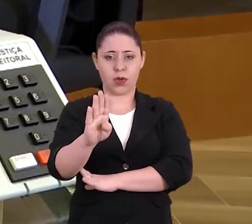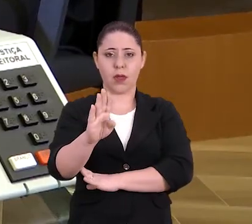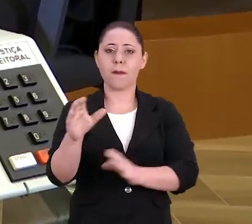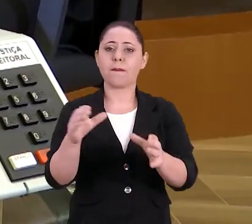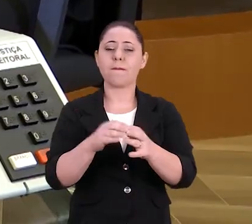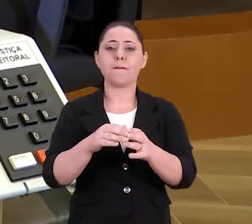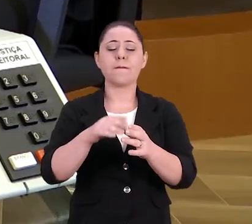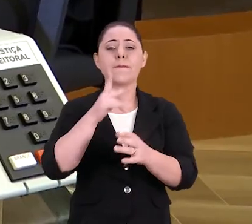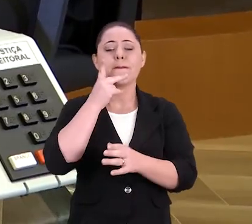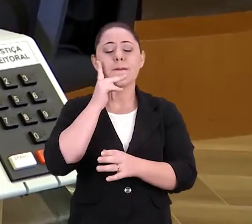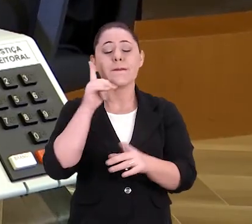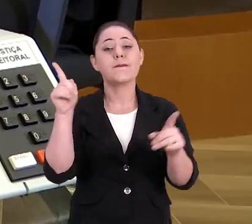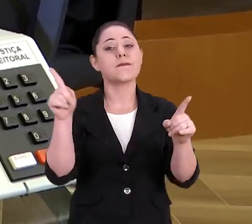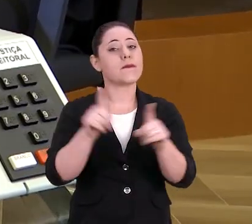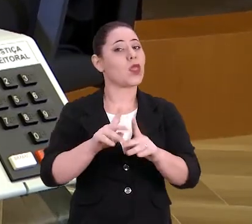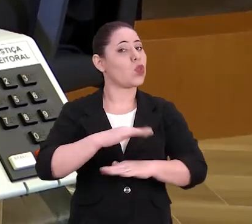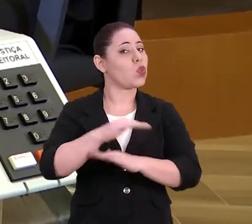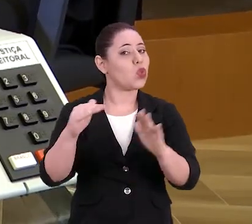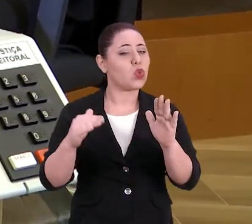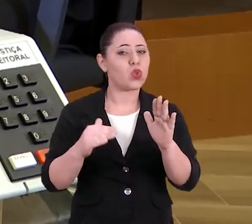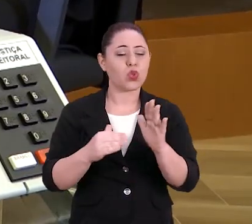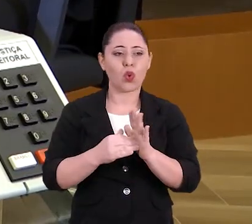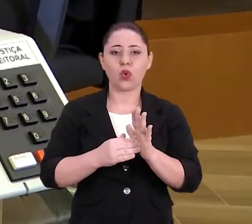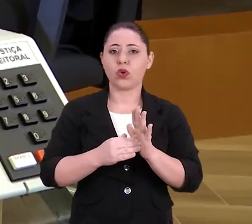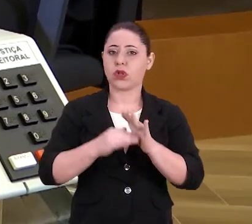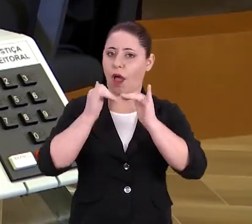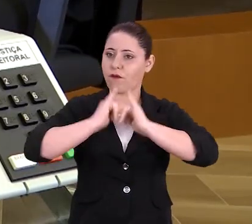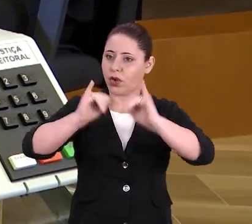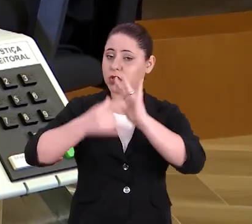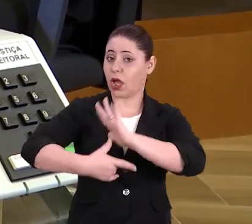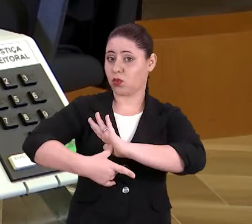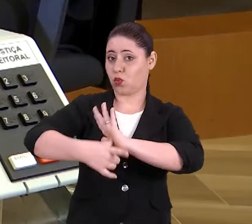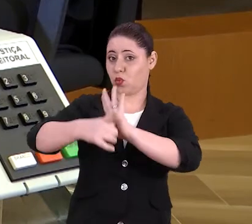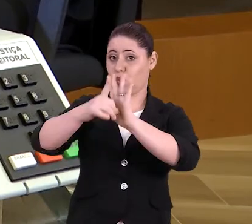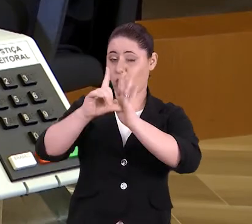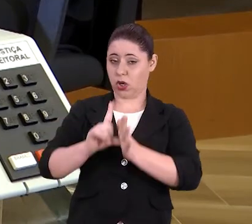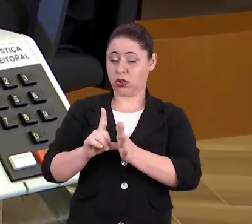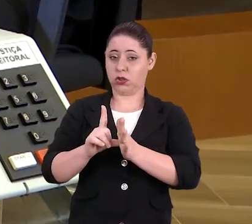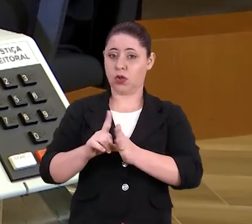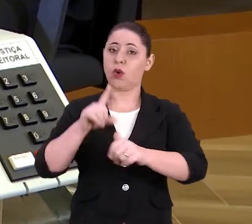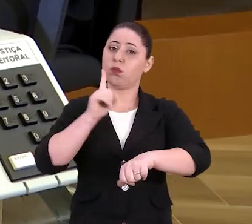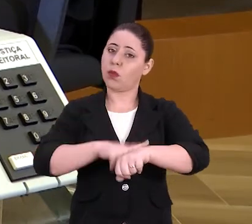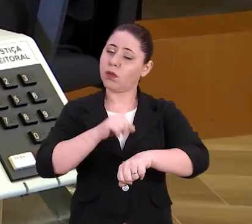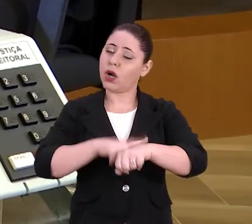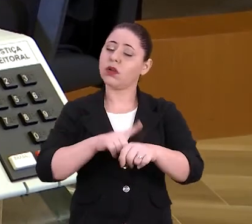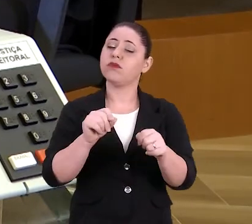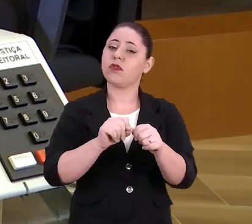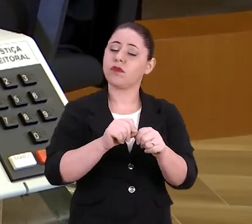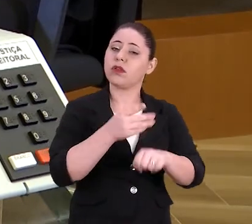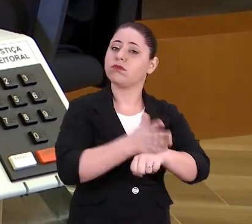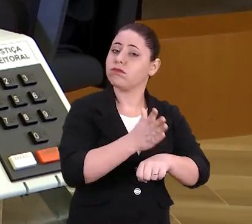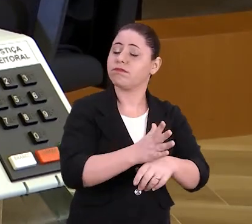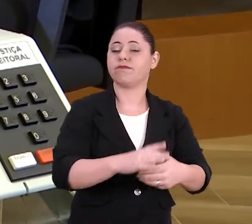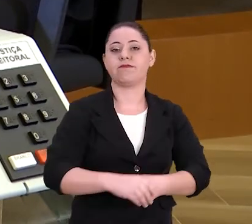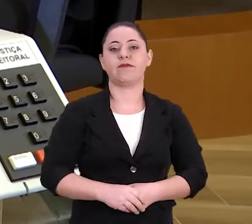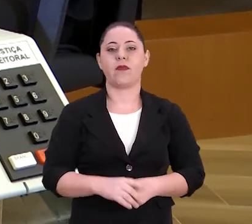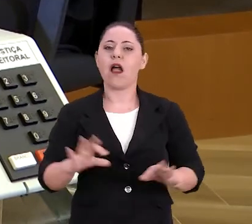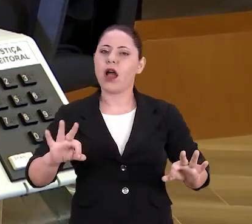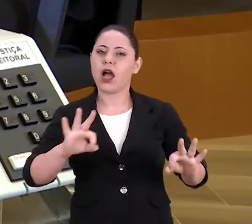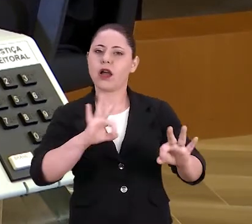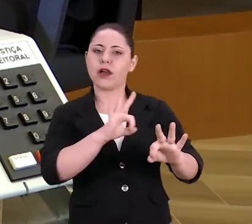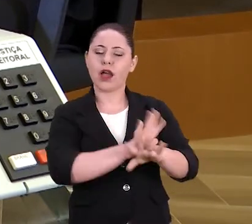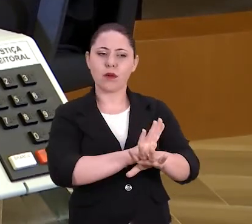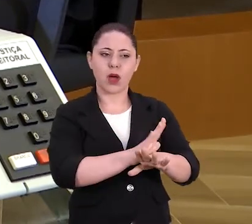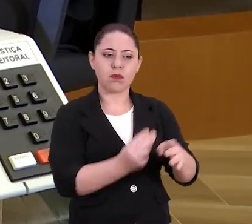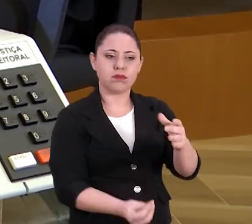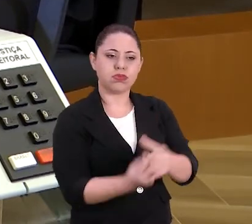os partidos políticos. Então, todos são cientificados antecipadamente da realização desse procedimento.